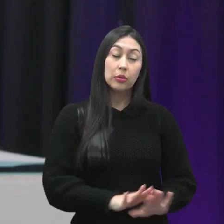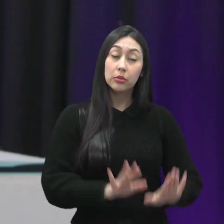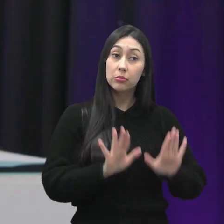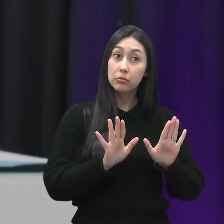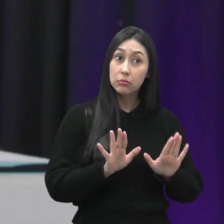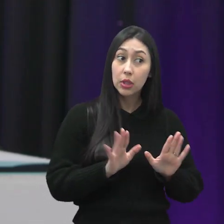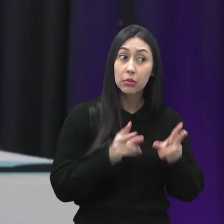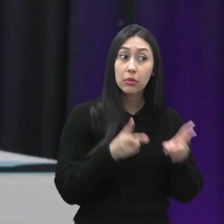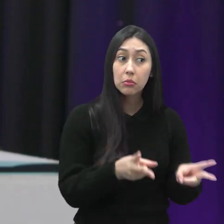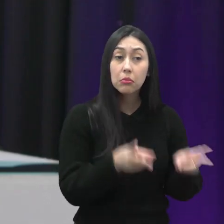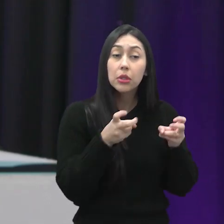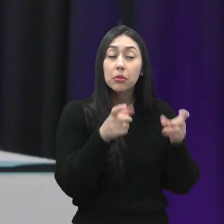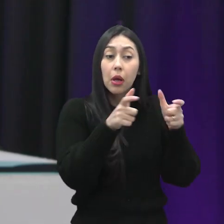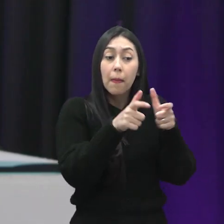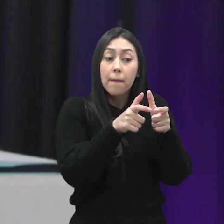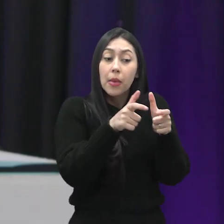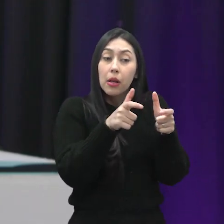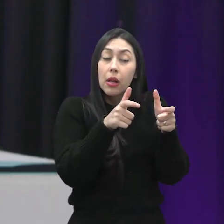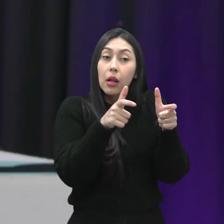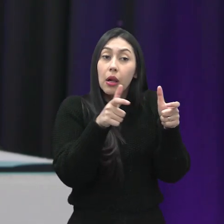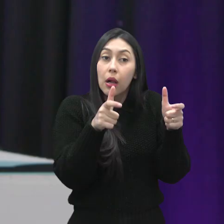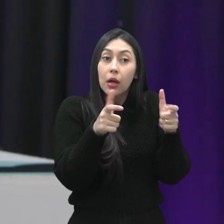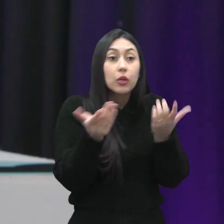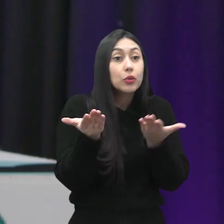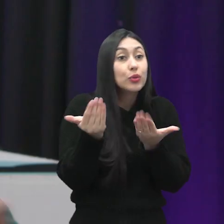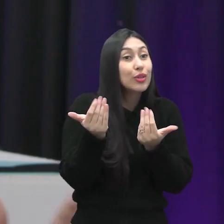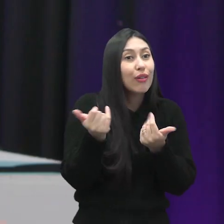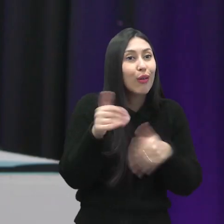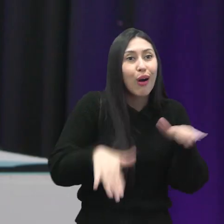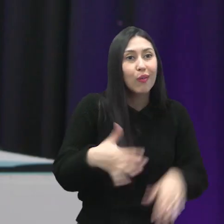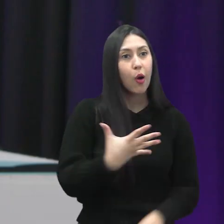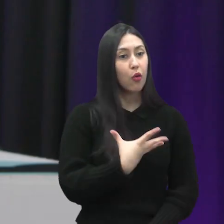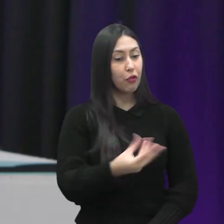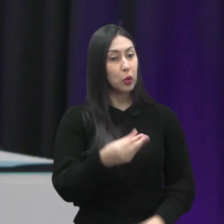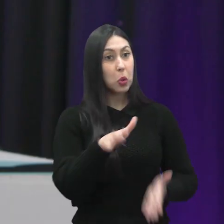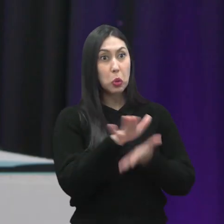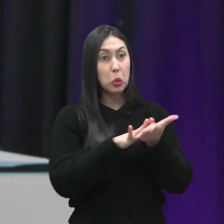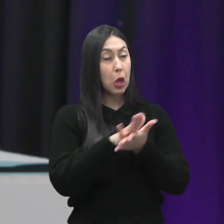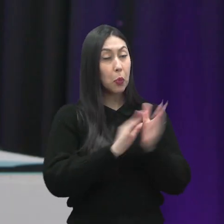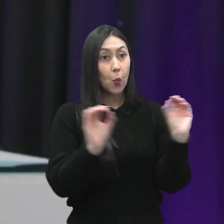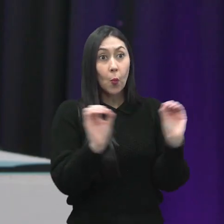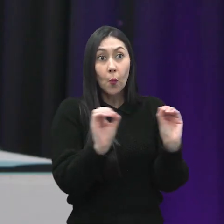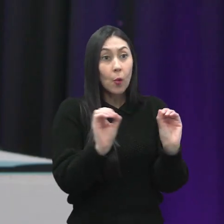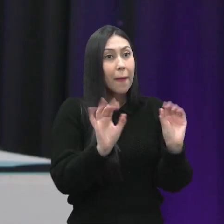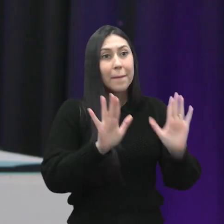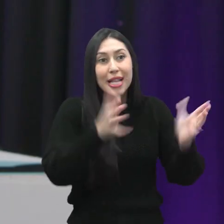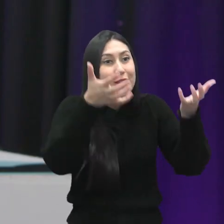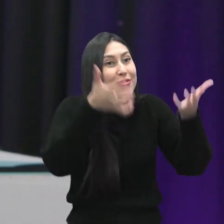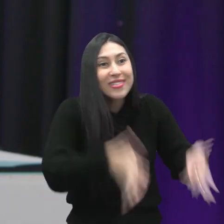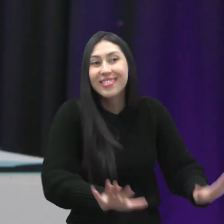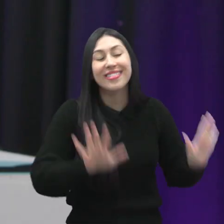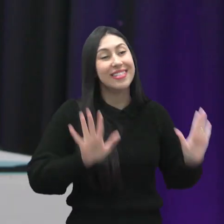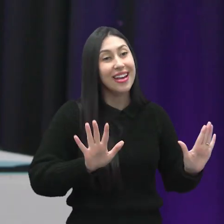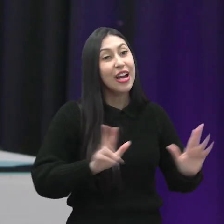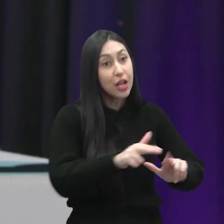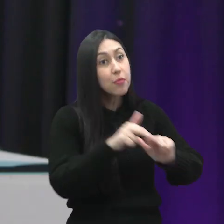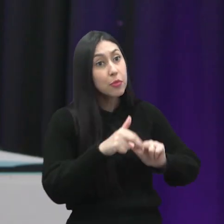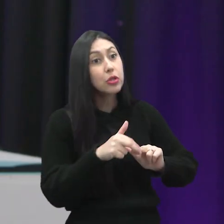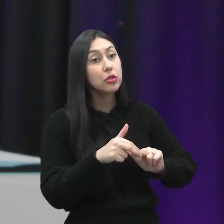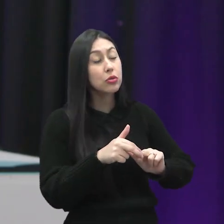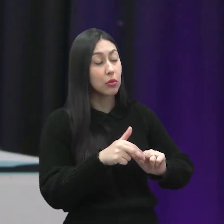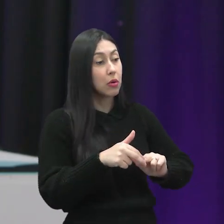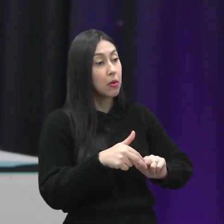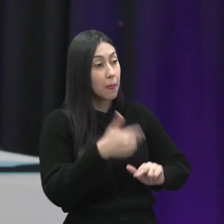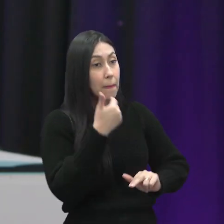uma busca crescente de jovens ali que muitas vezes não têm filhos, não desejam ter filhos e eles procuram justamente